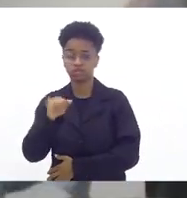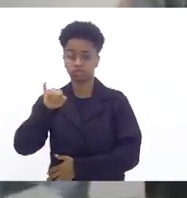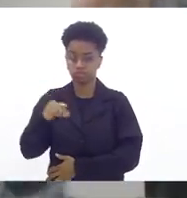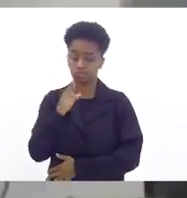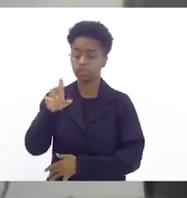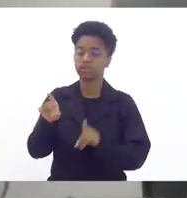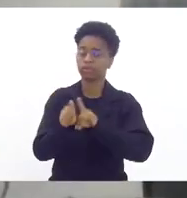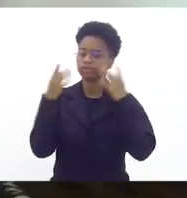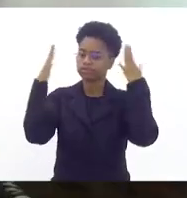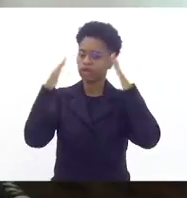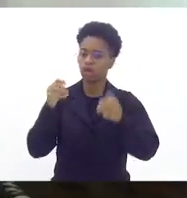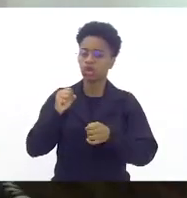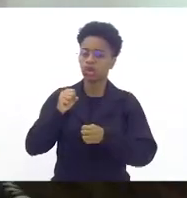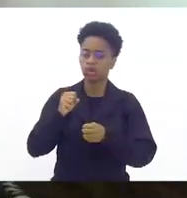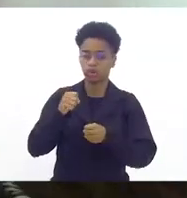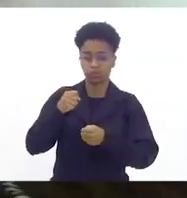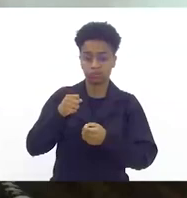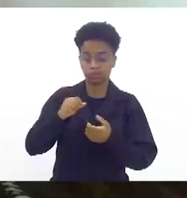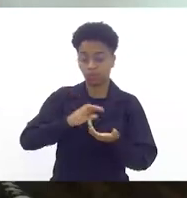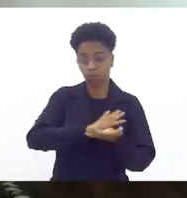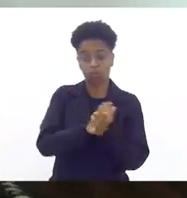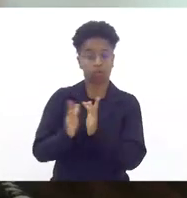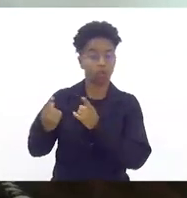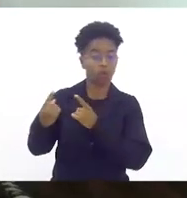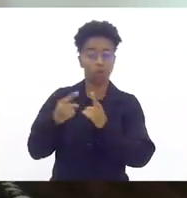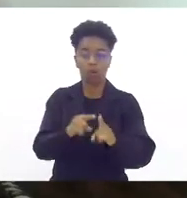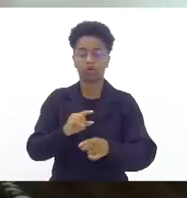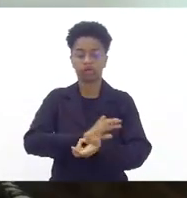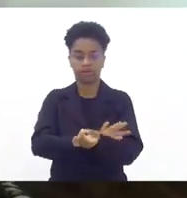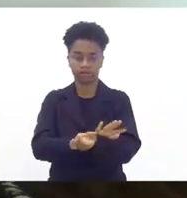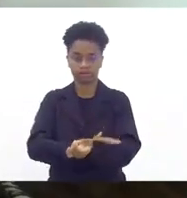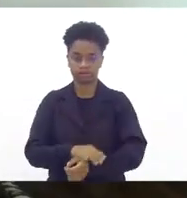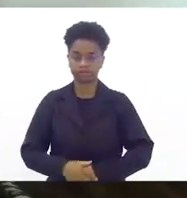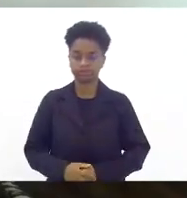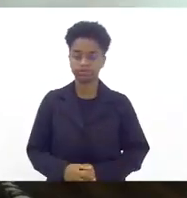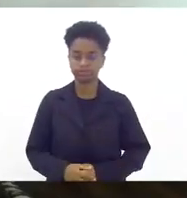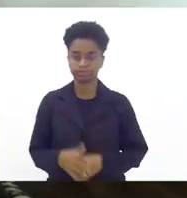contra o racismo! Viva! Obrigado.